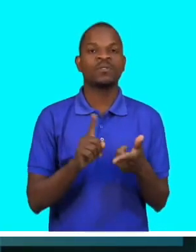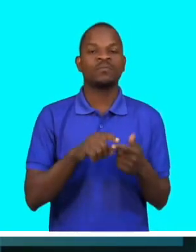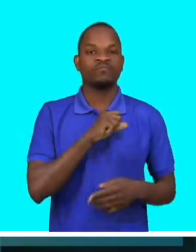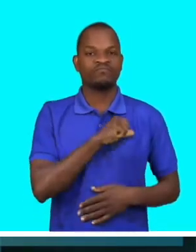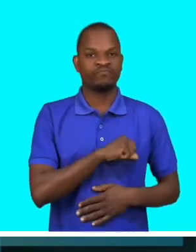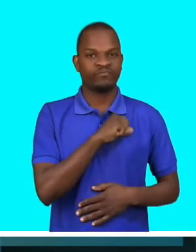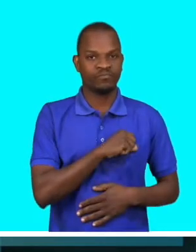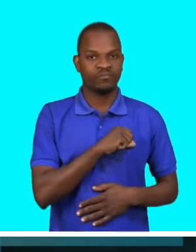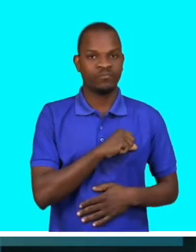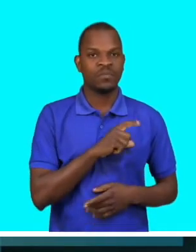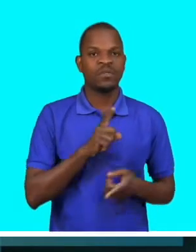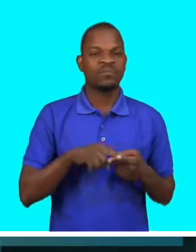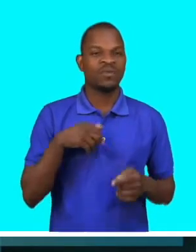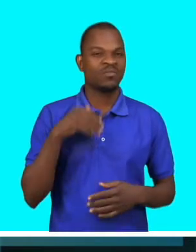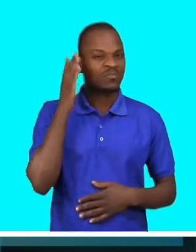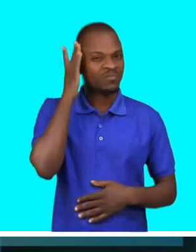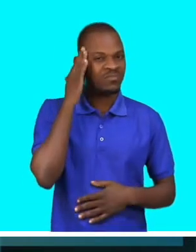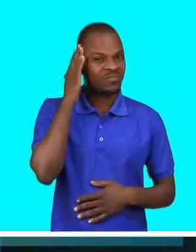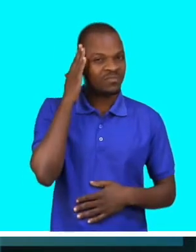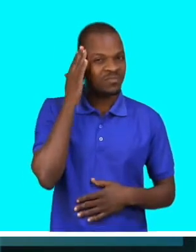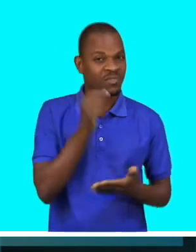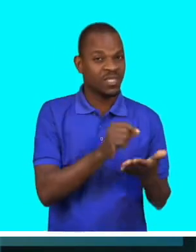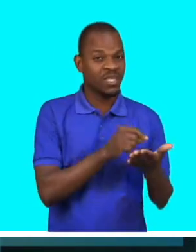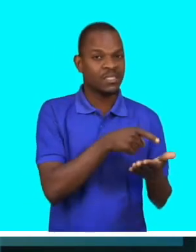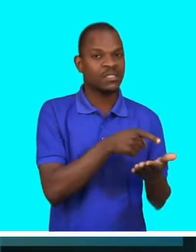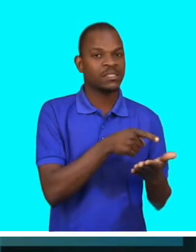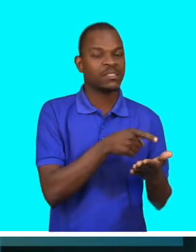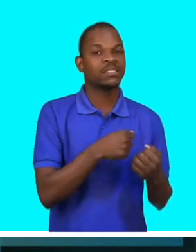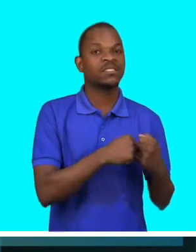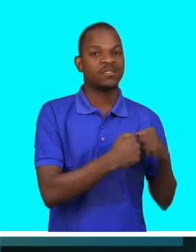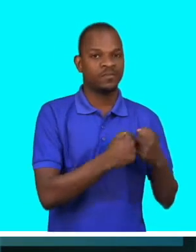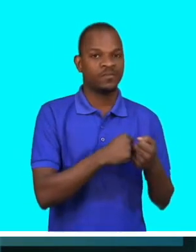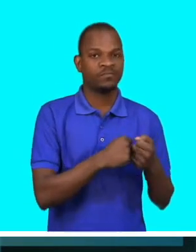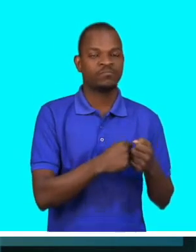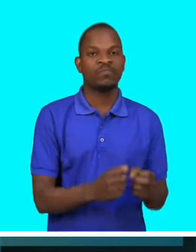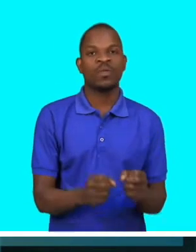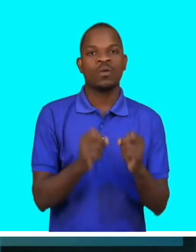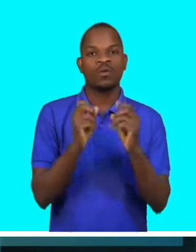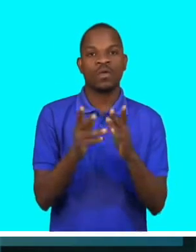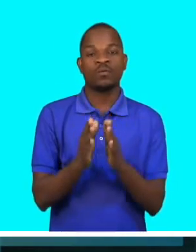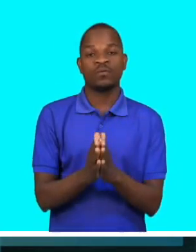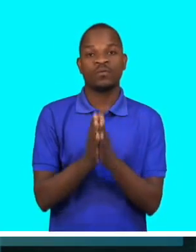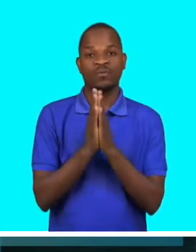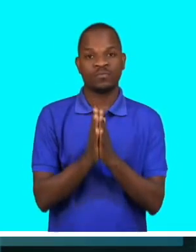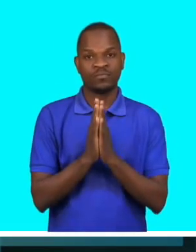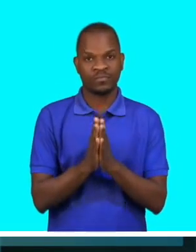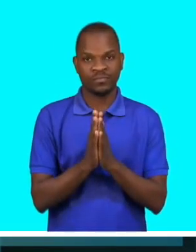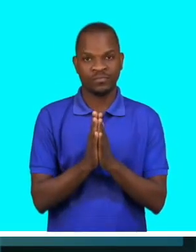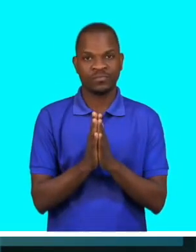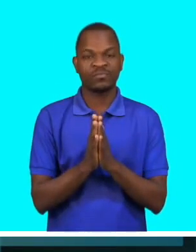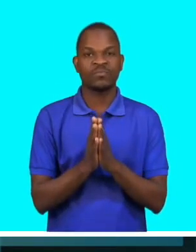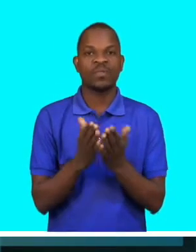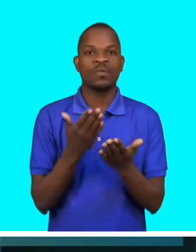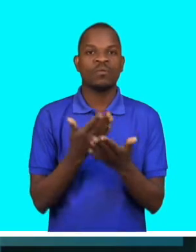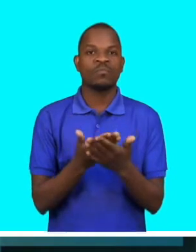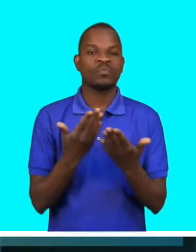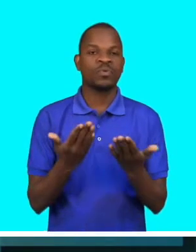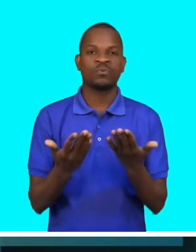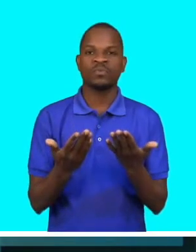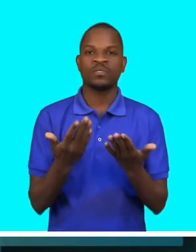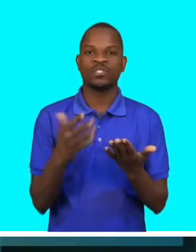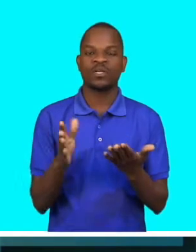paciência. Então, eu acredito que a caneta seja mesmo um grande desafio. Pois é. Muito obrigado, Dércio. Por